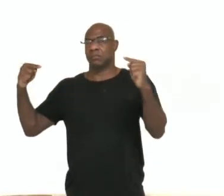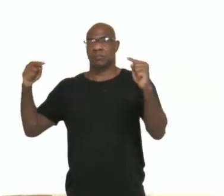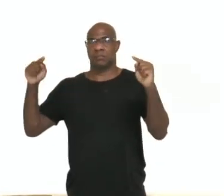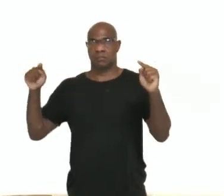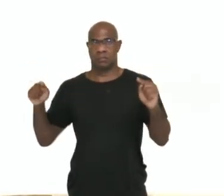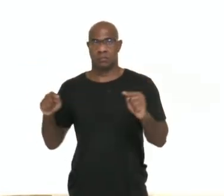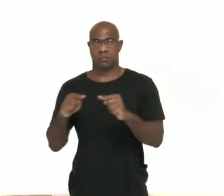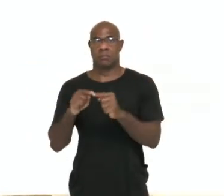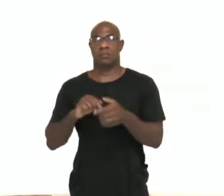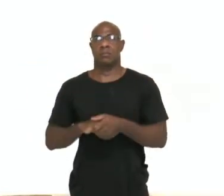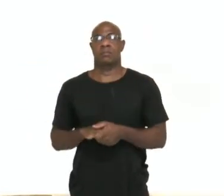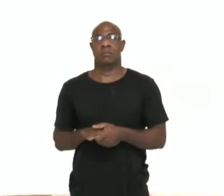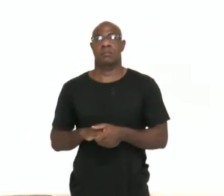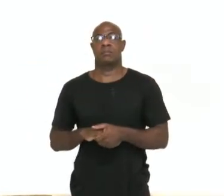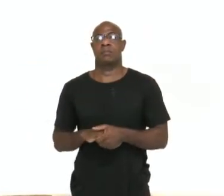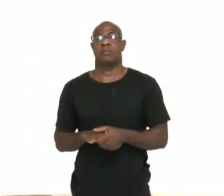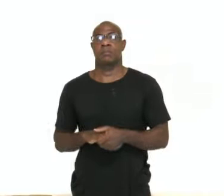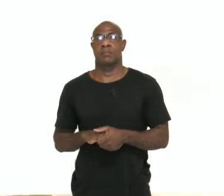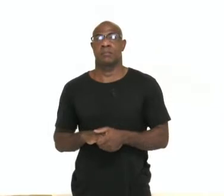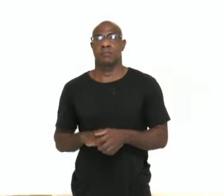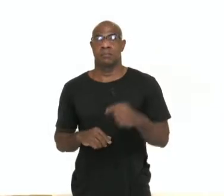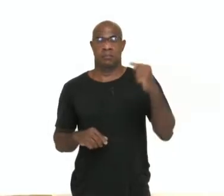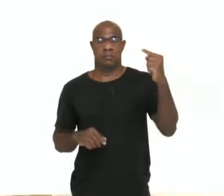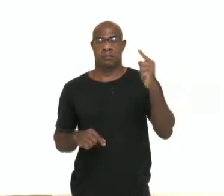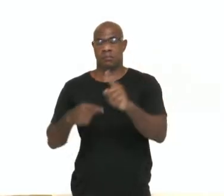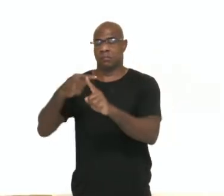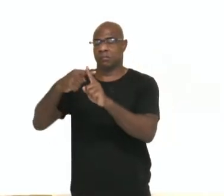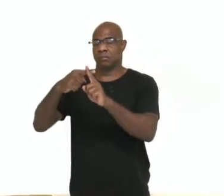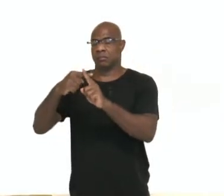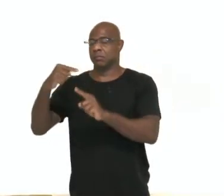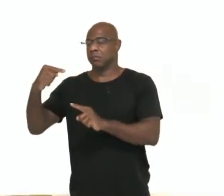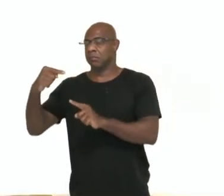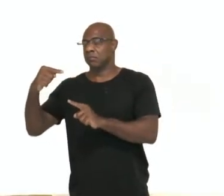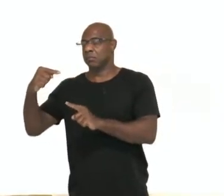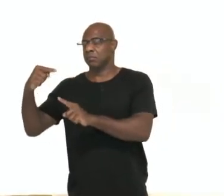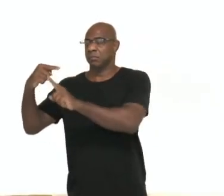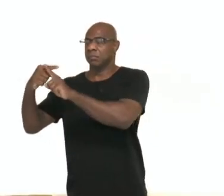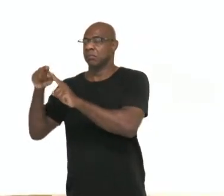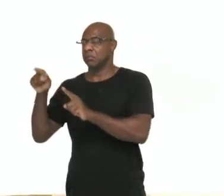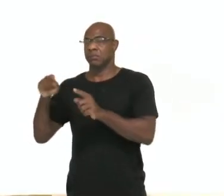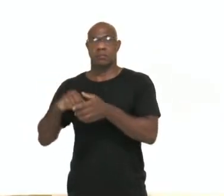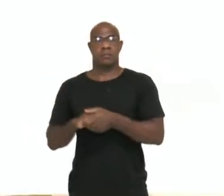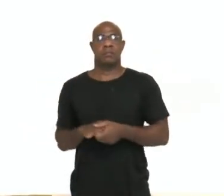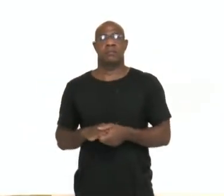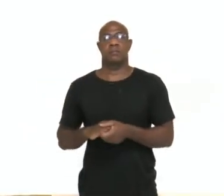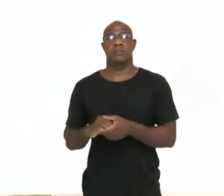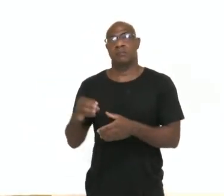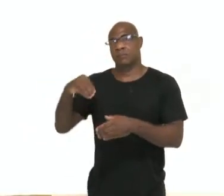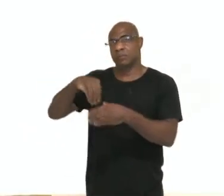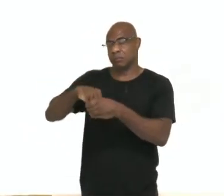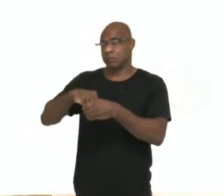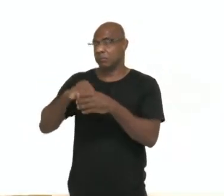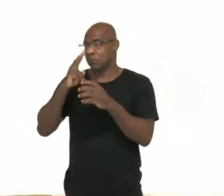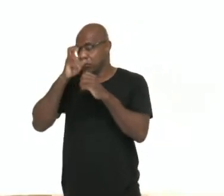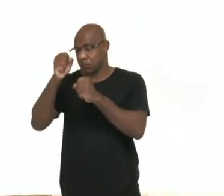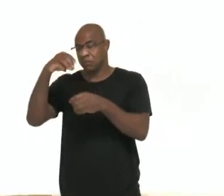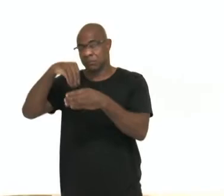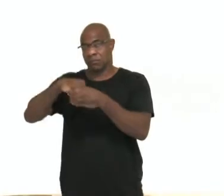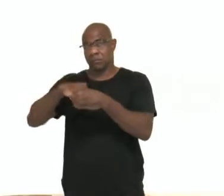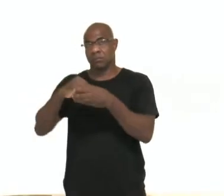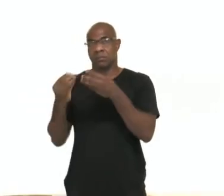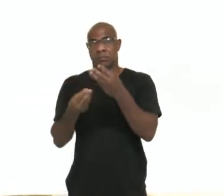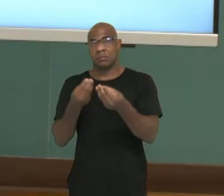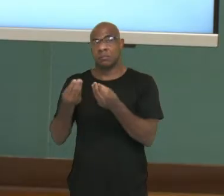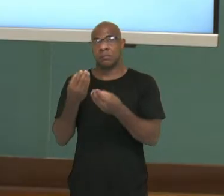Sempre trocando os polos. Beleza? Agora, resistência interna. A soma das resistências. Qual que é a resistência interna